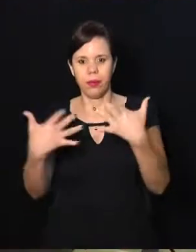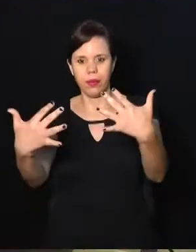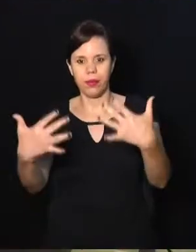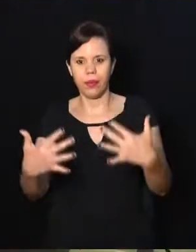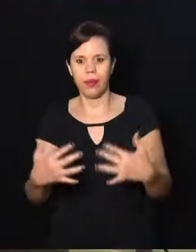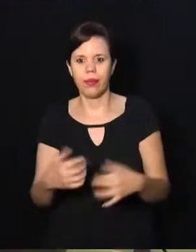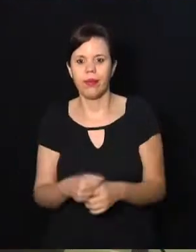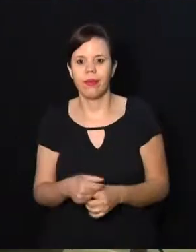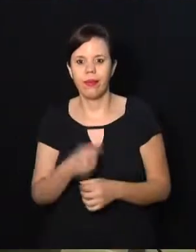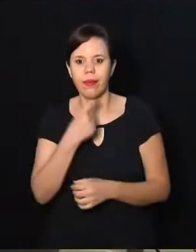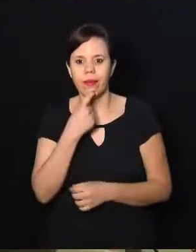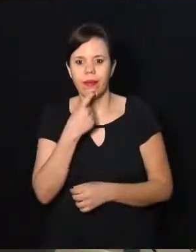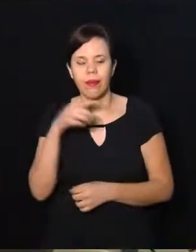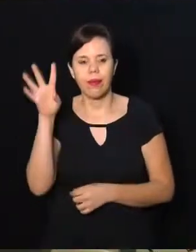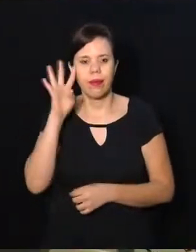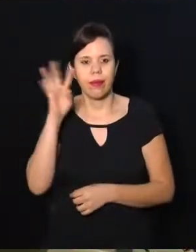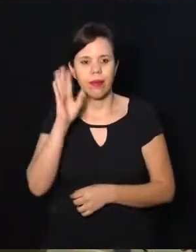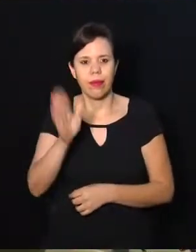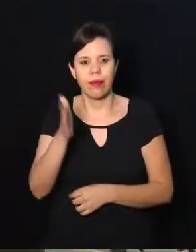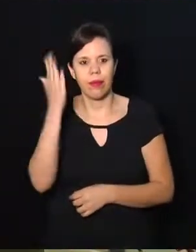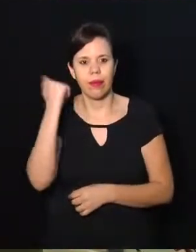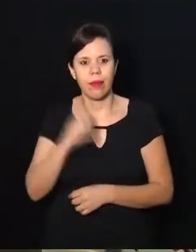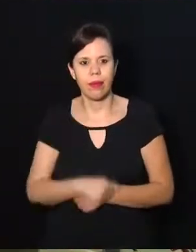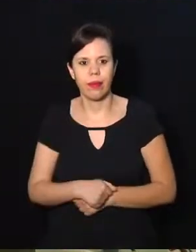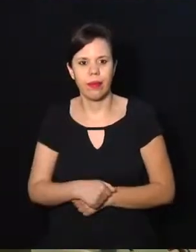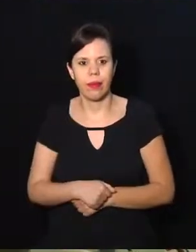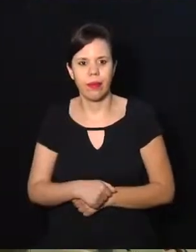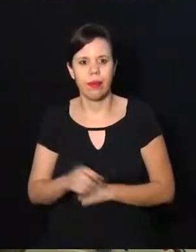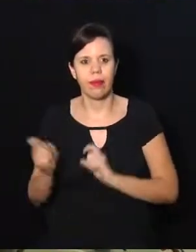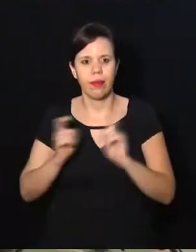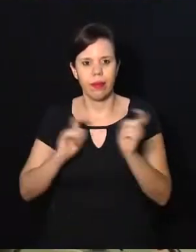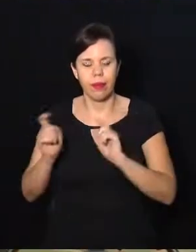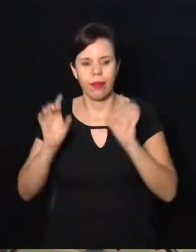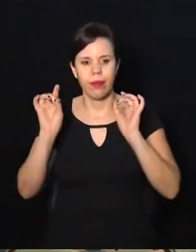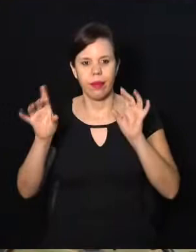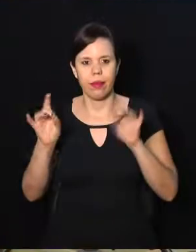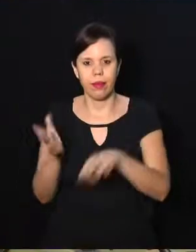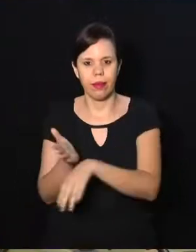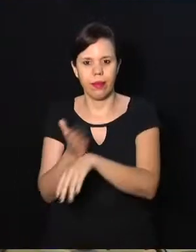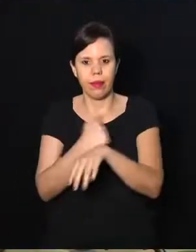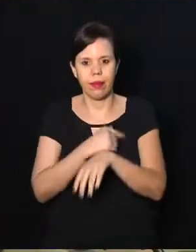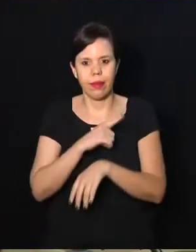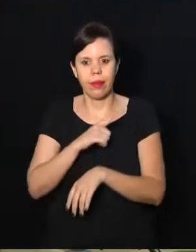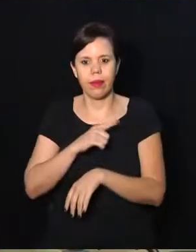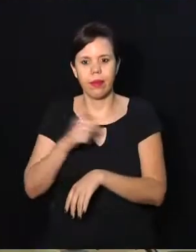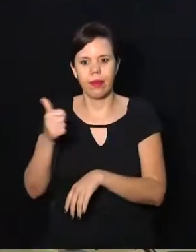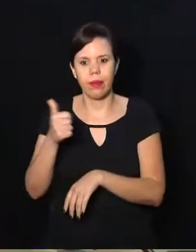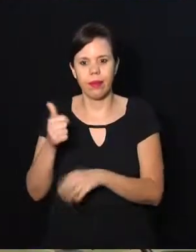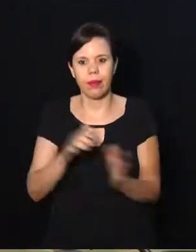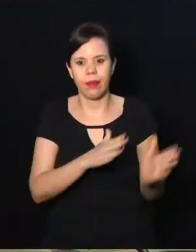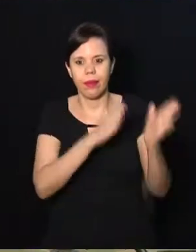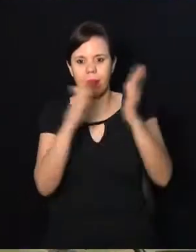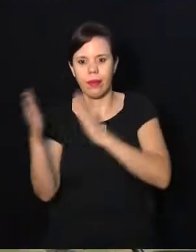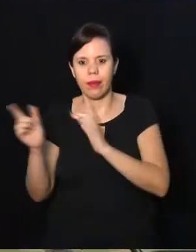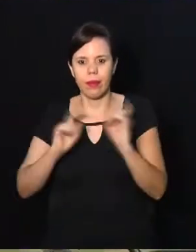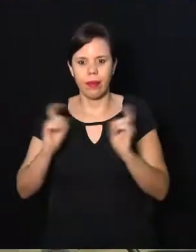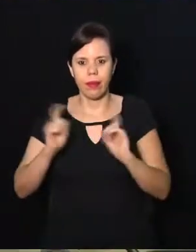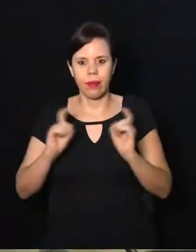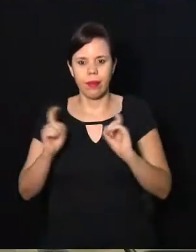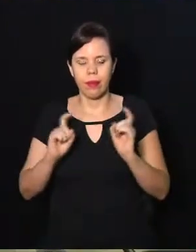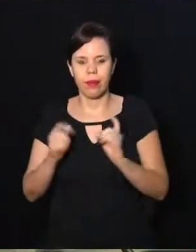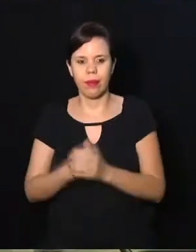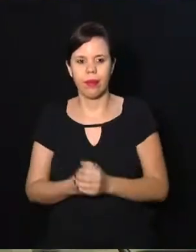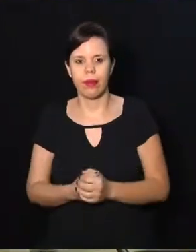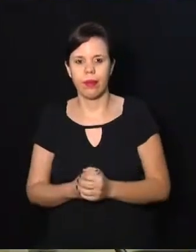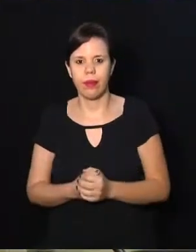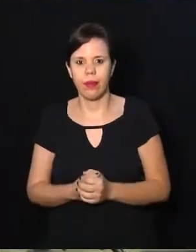Campinas. Quarta-feira, você já sabe, é dia de sessão ordinária, mas antes tem a primeira parte aí da reunião. E essa primeira